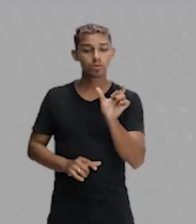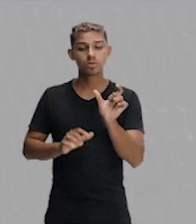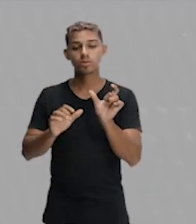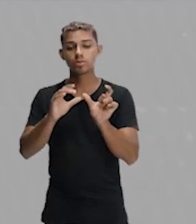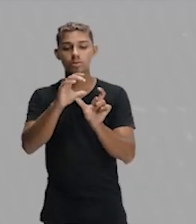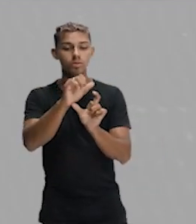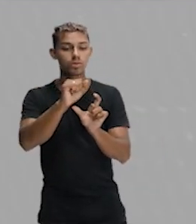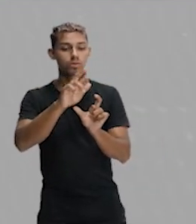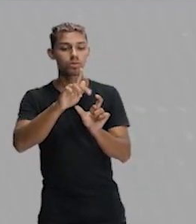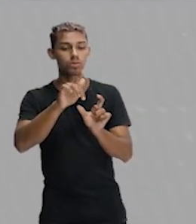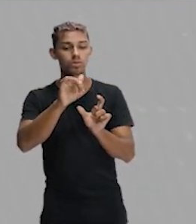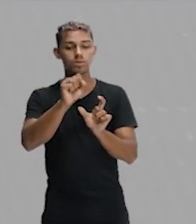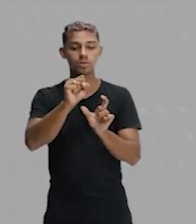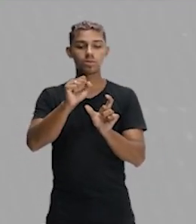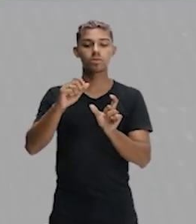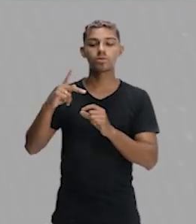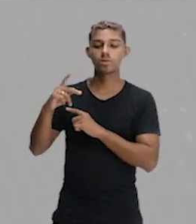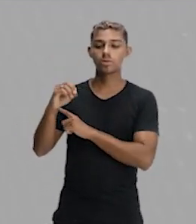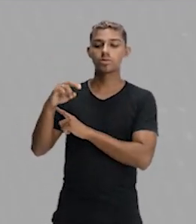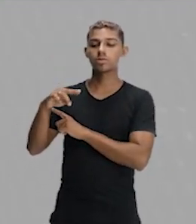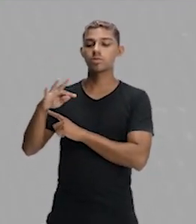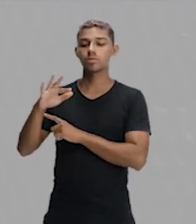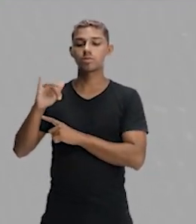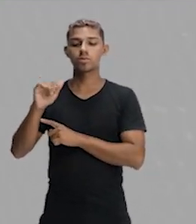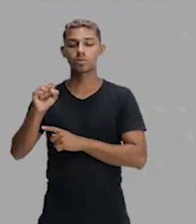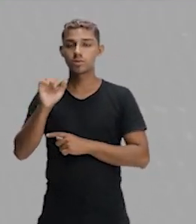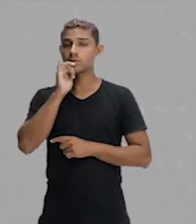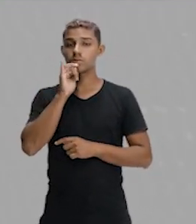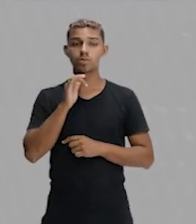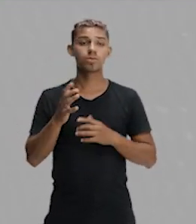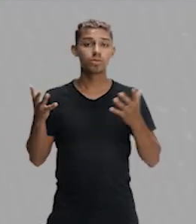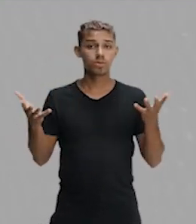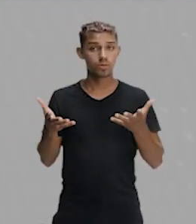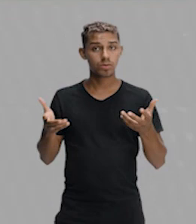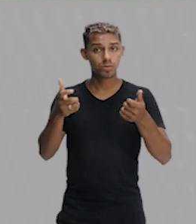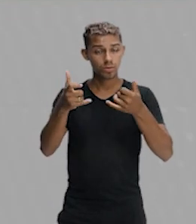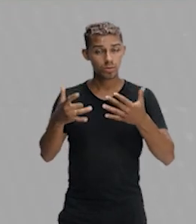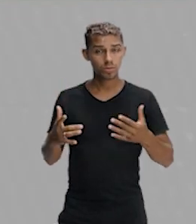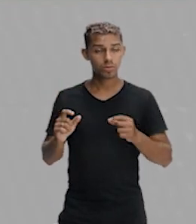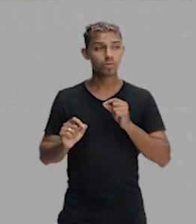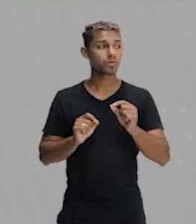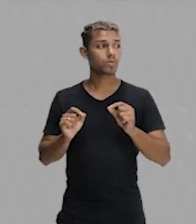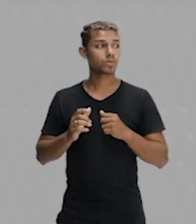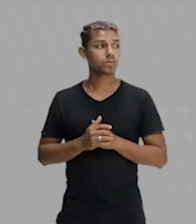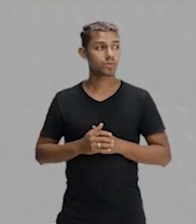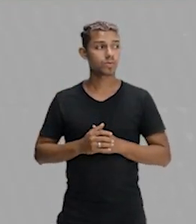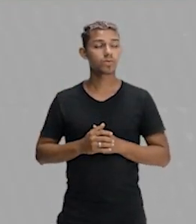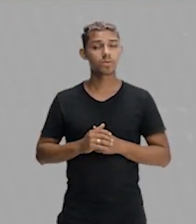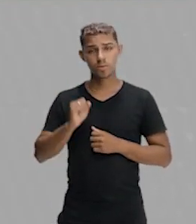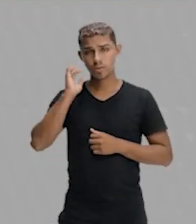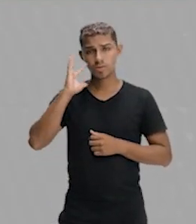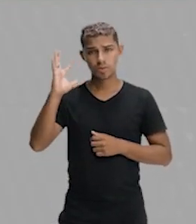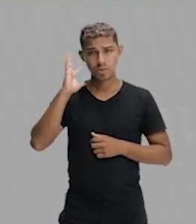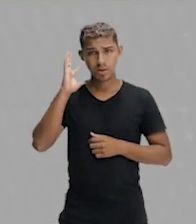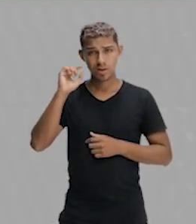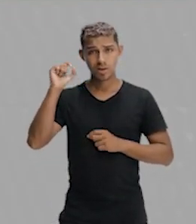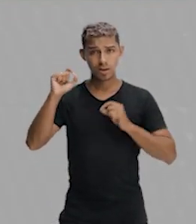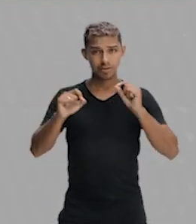utilizando a carga pontual. No nosso caso, nós vamos aqui fazer o seguinte. Vamos imaginar